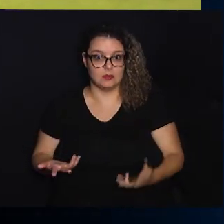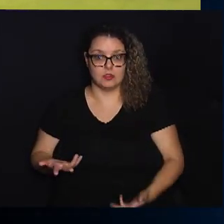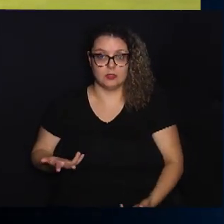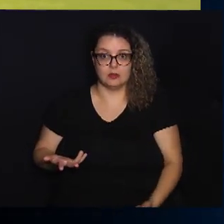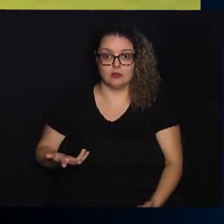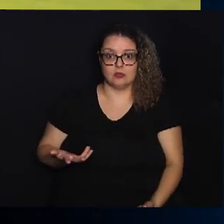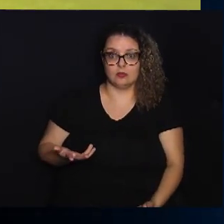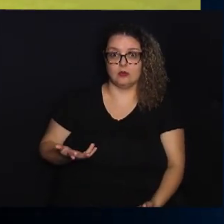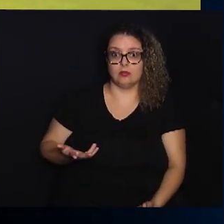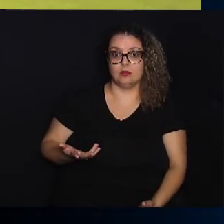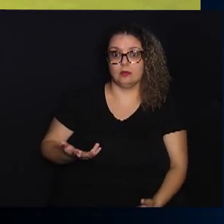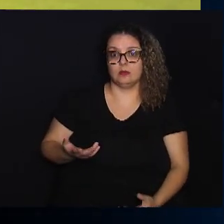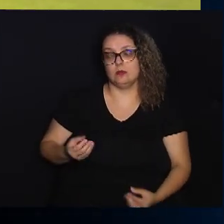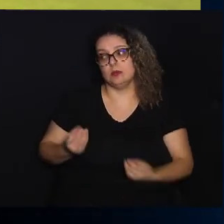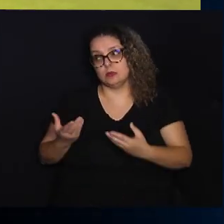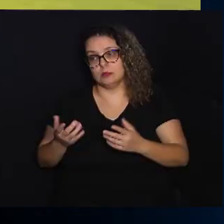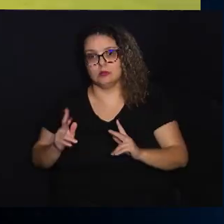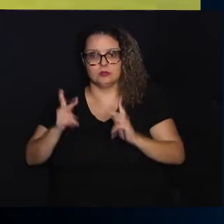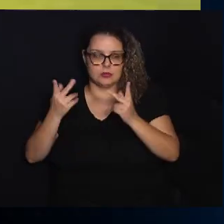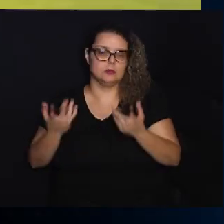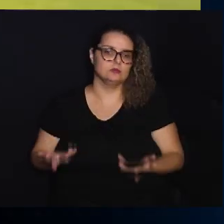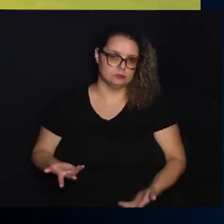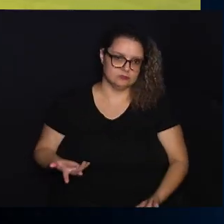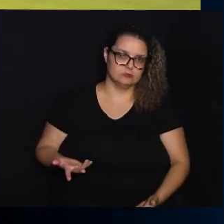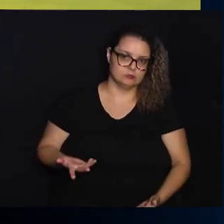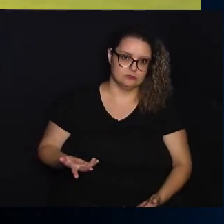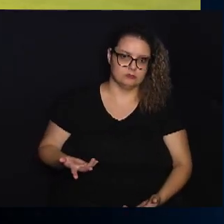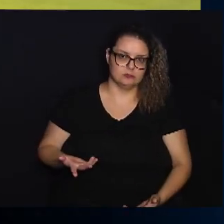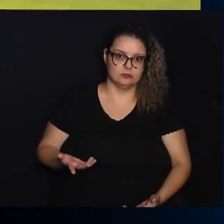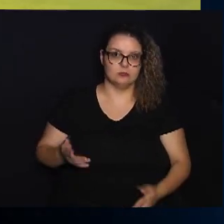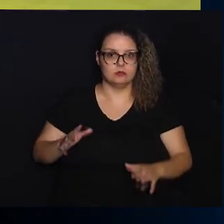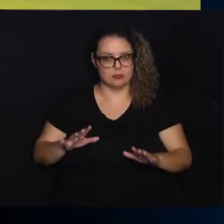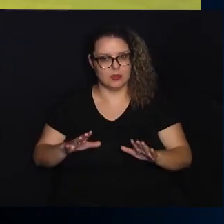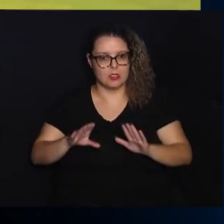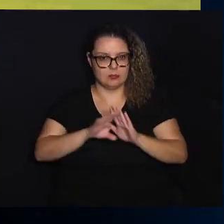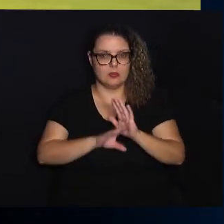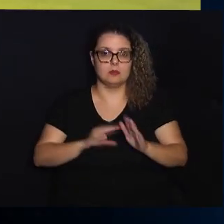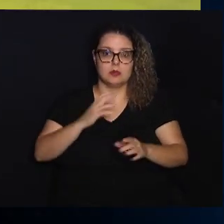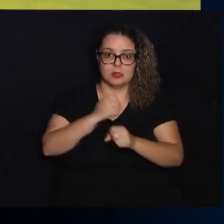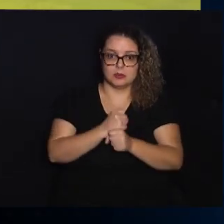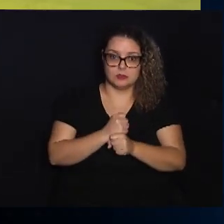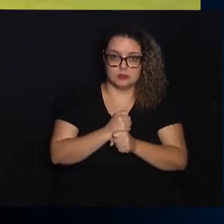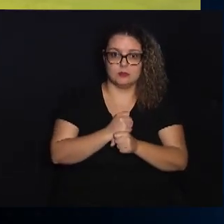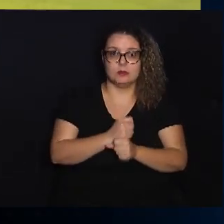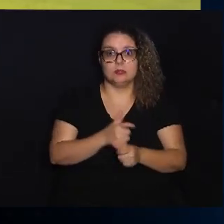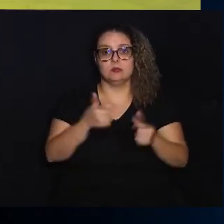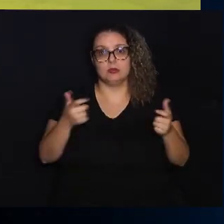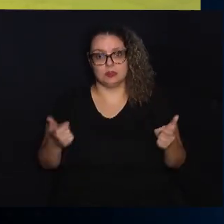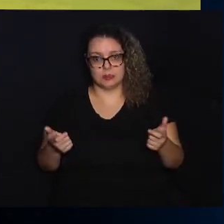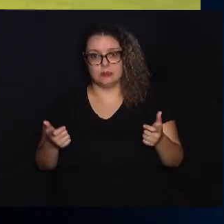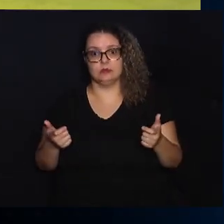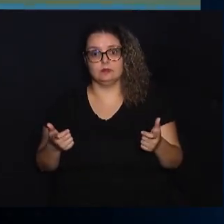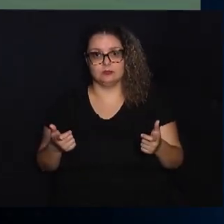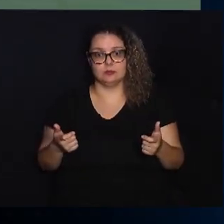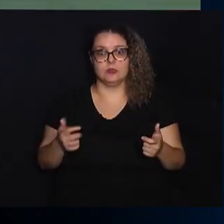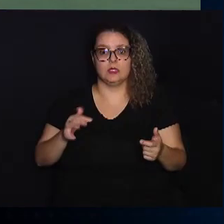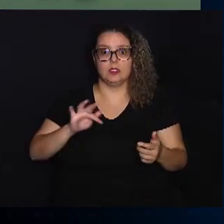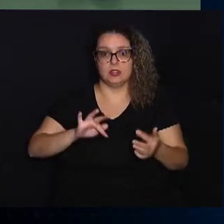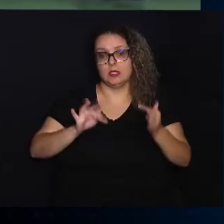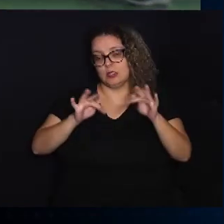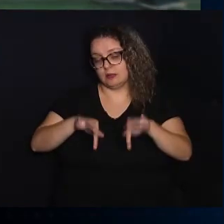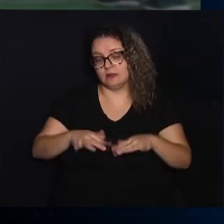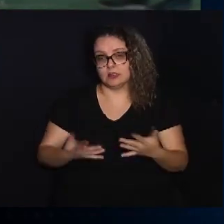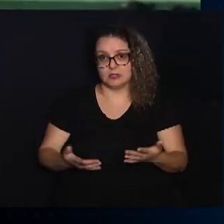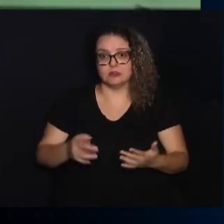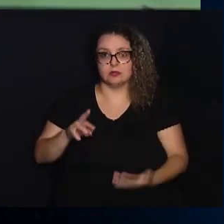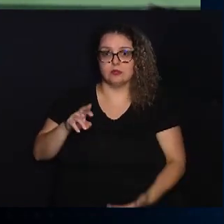um empate, o outro ainda dá a vitória para outro lutador, mas programa-se pela soma de pontos da maioria, tá?